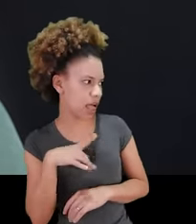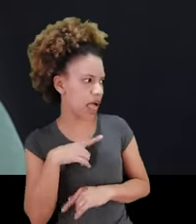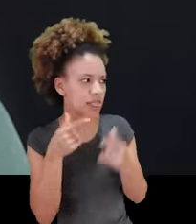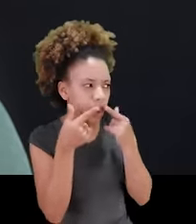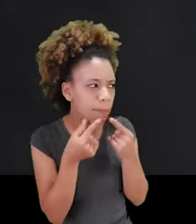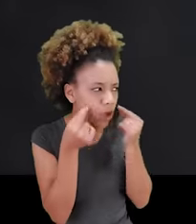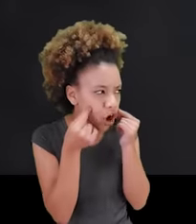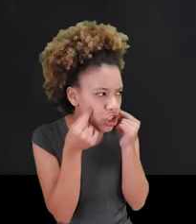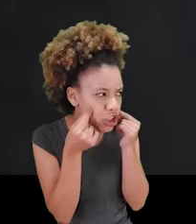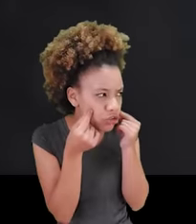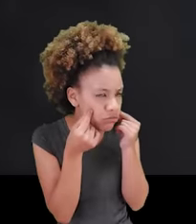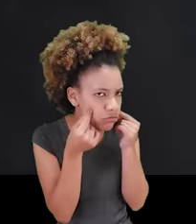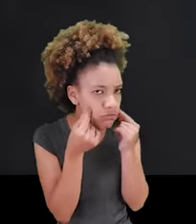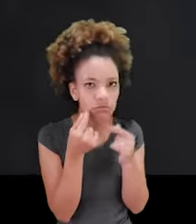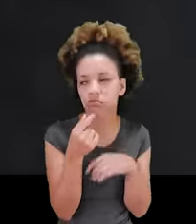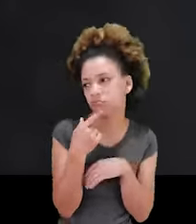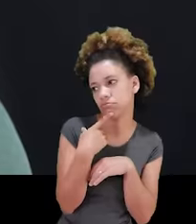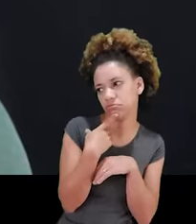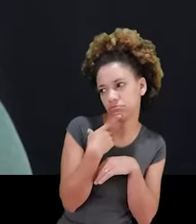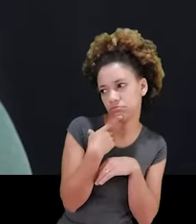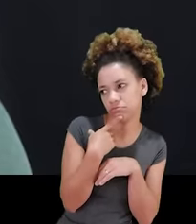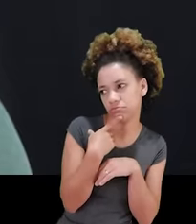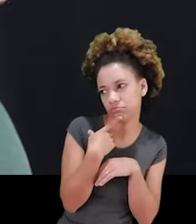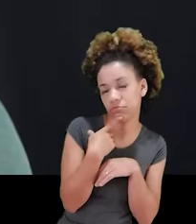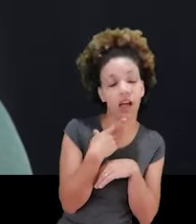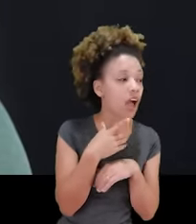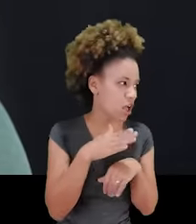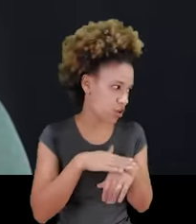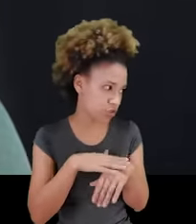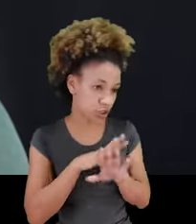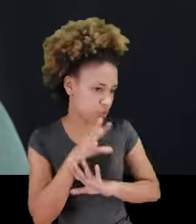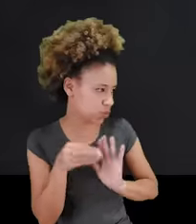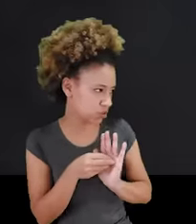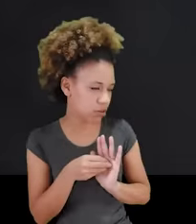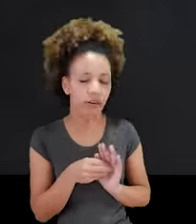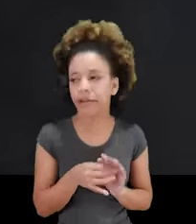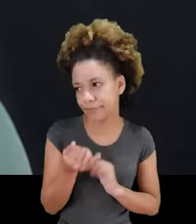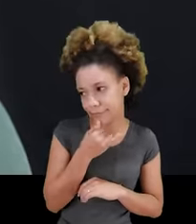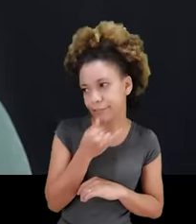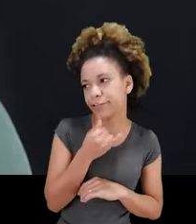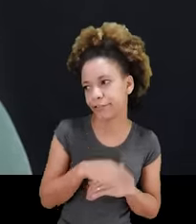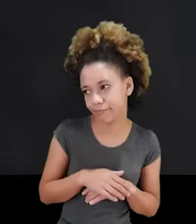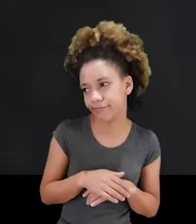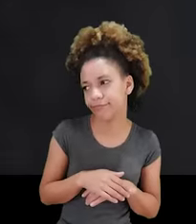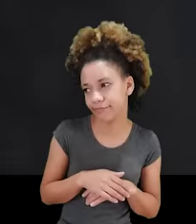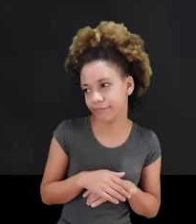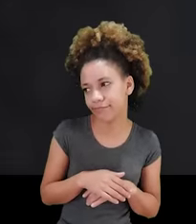bigode? Essa é a pergunta. Eu fiz isso tudo aqui. Para isto, né?